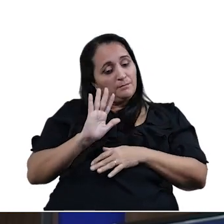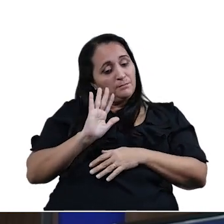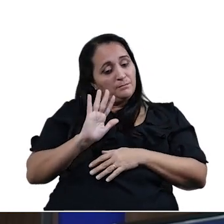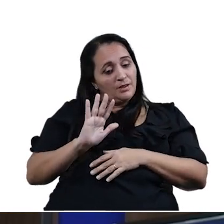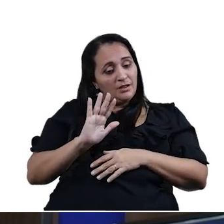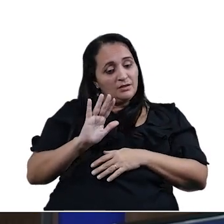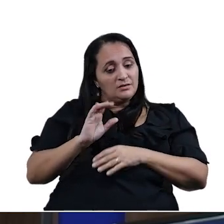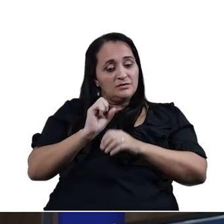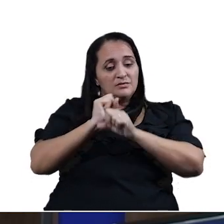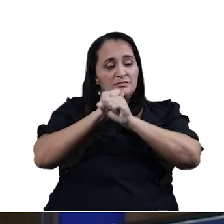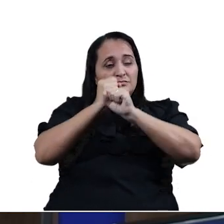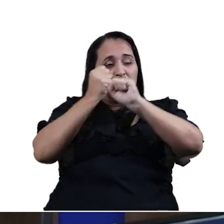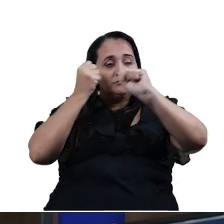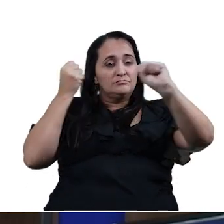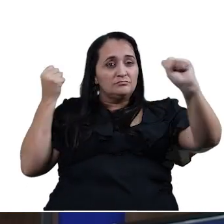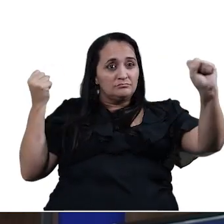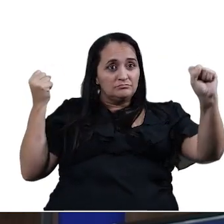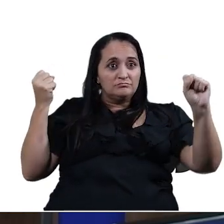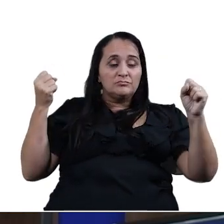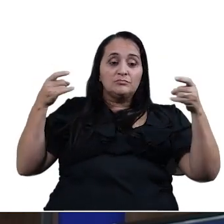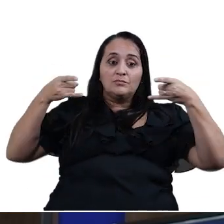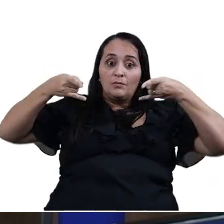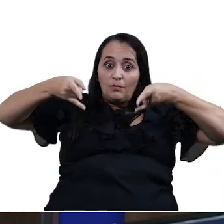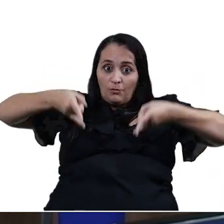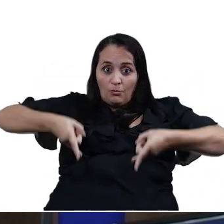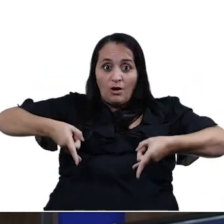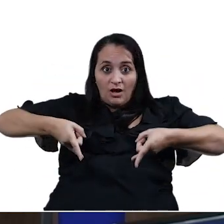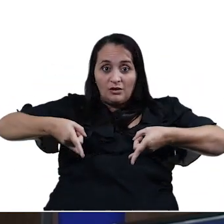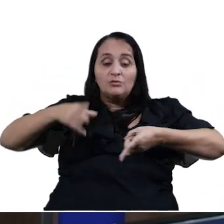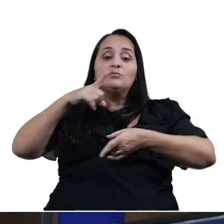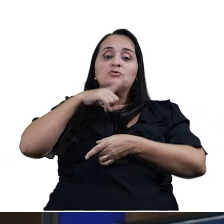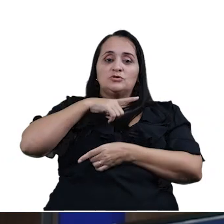tinha um quarto com 10 pessoas.